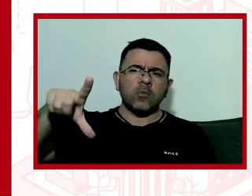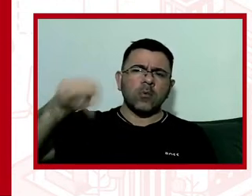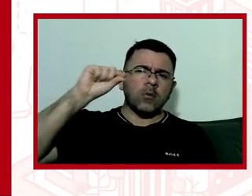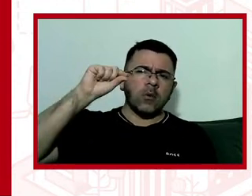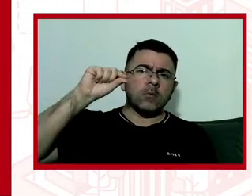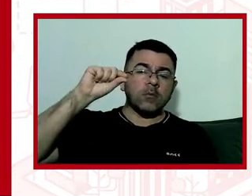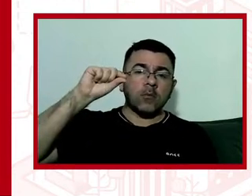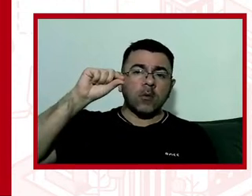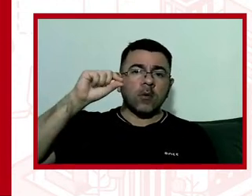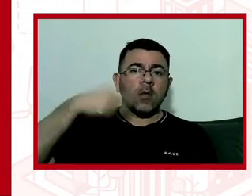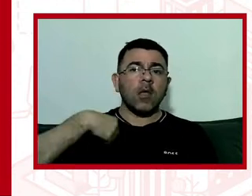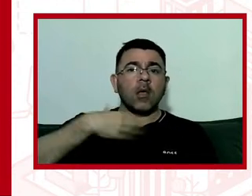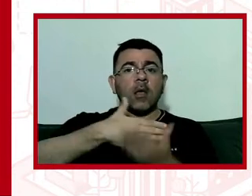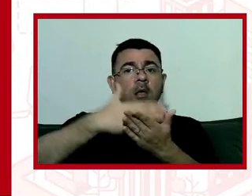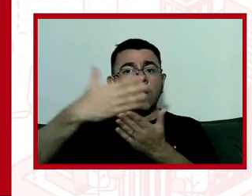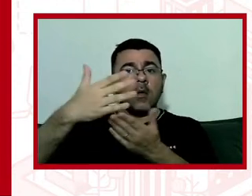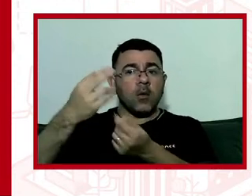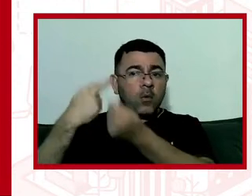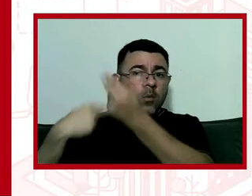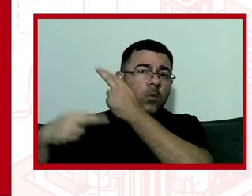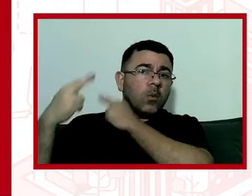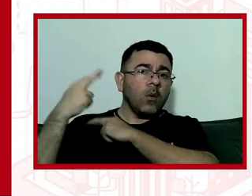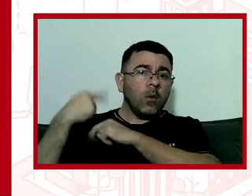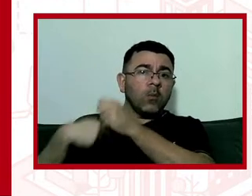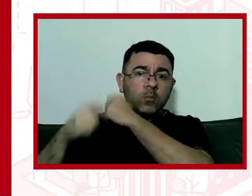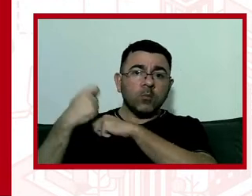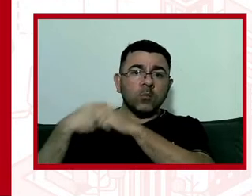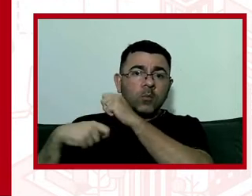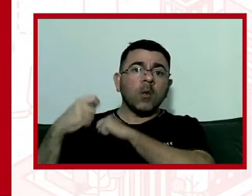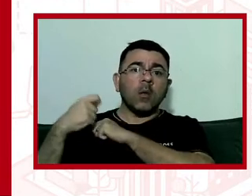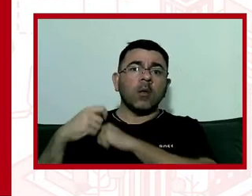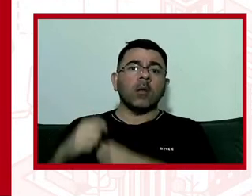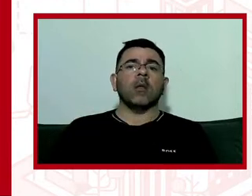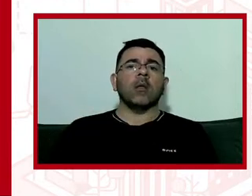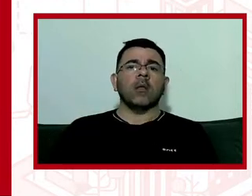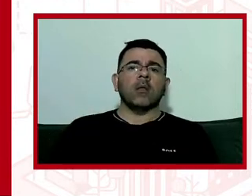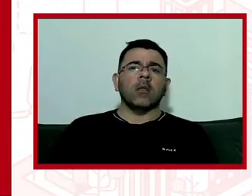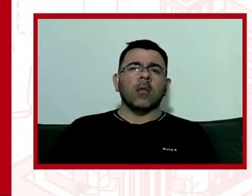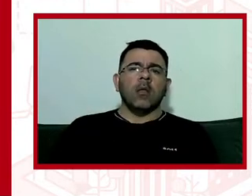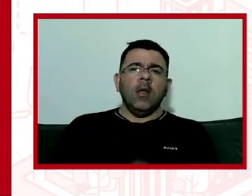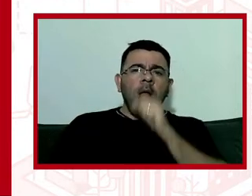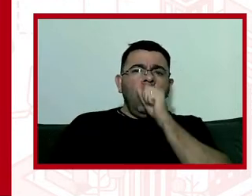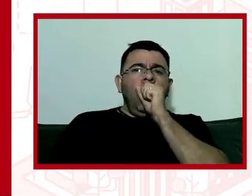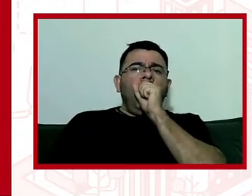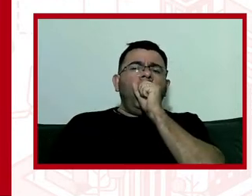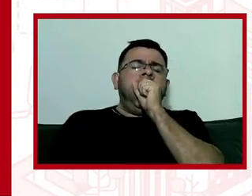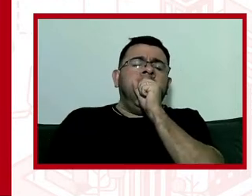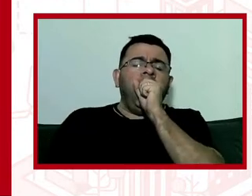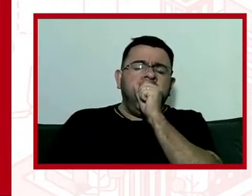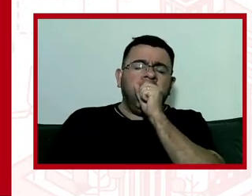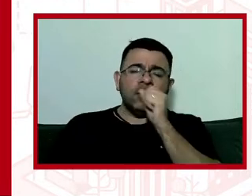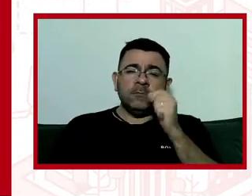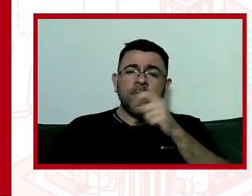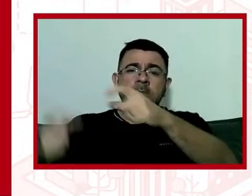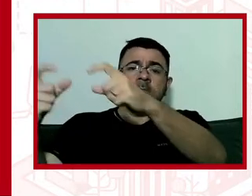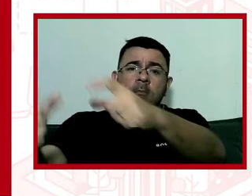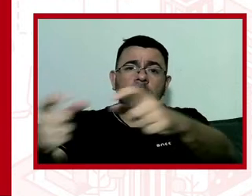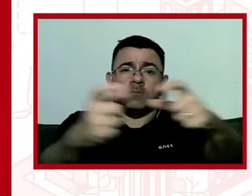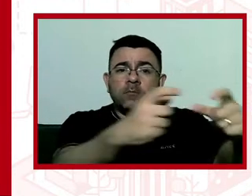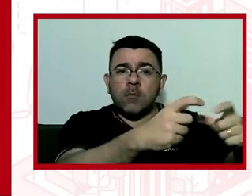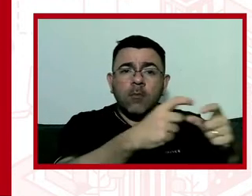governo de criar um núcleo de georreferenciamento na cidade Centralizado que não existia rodamos